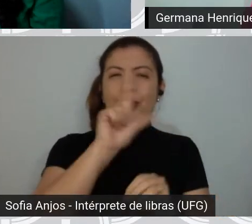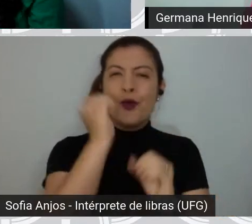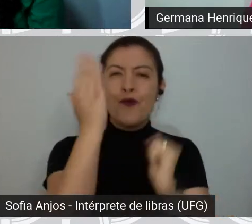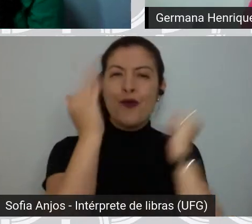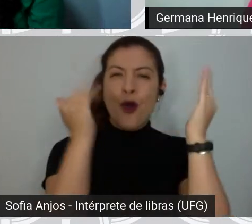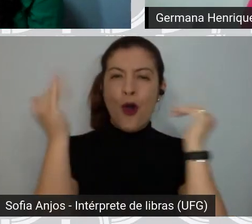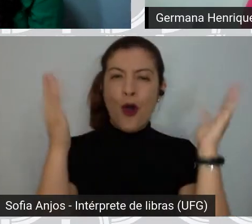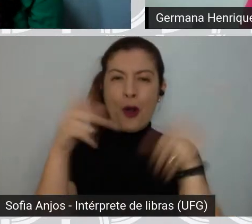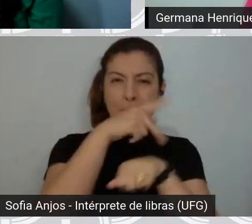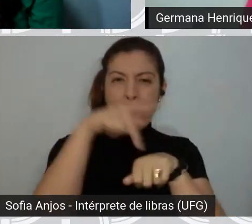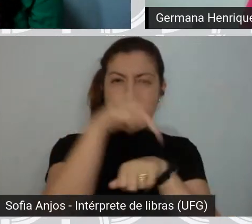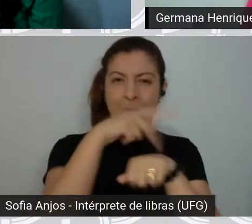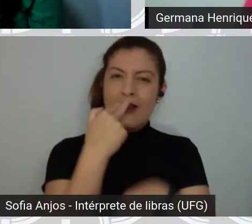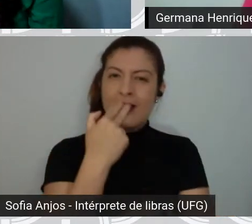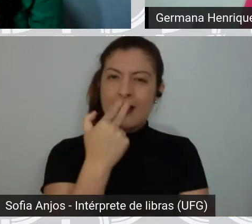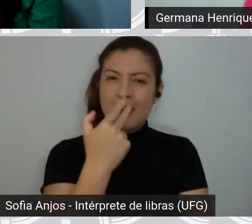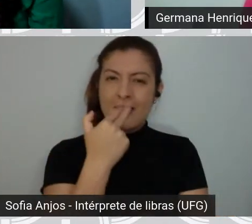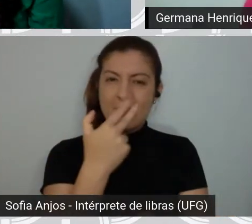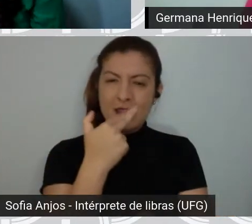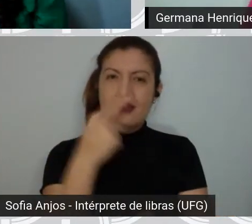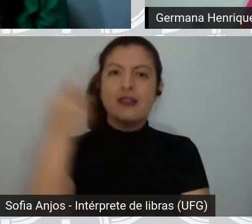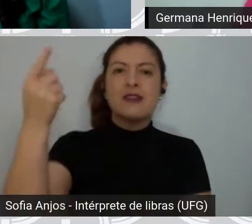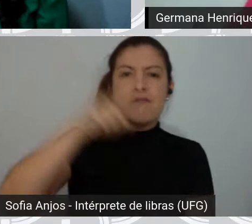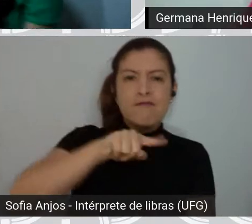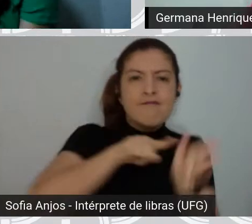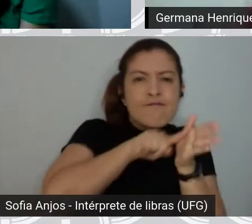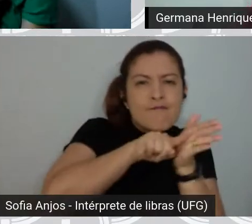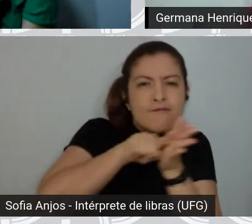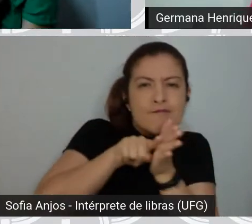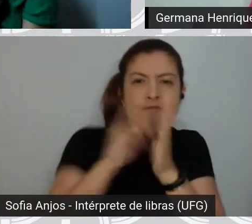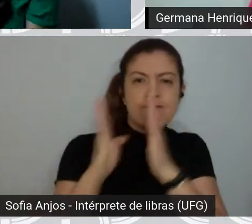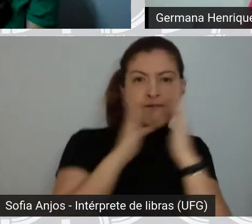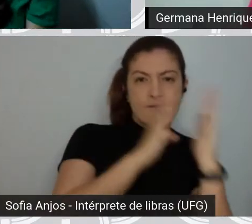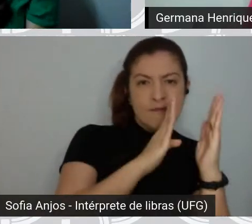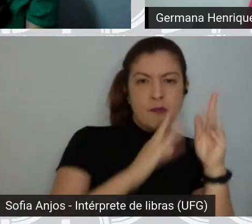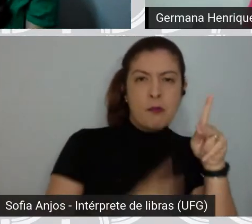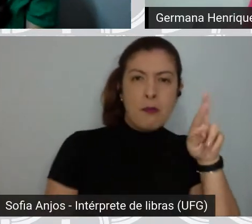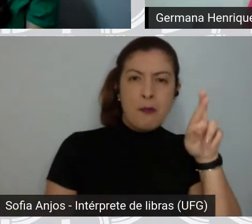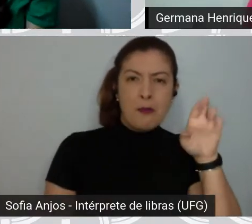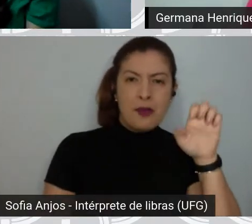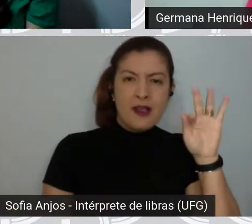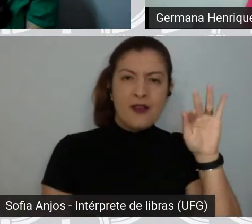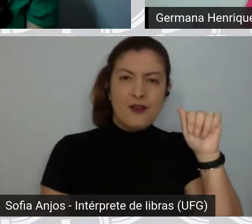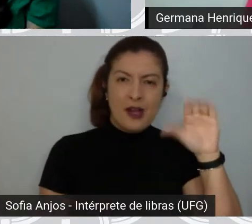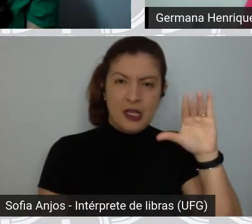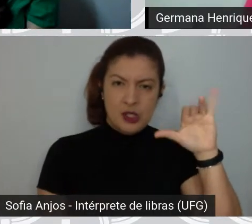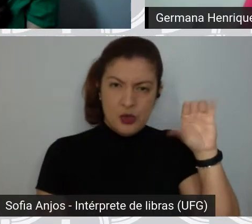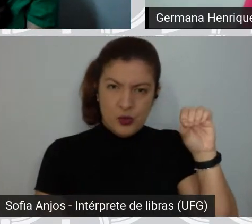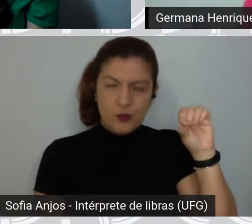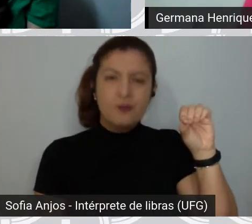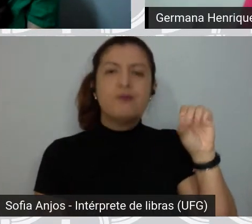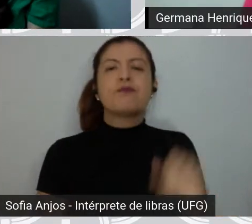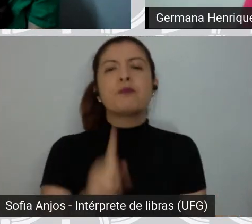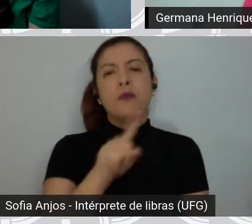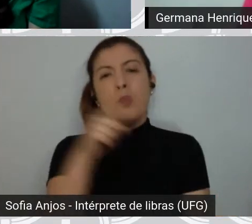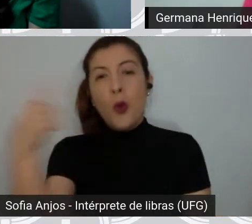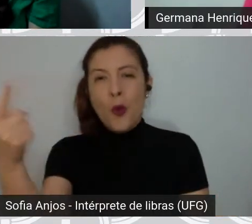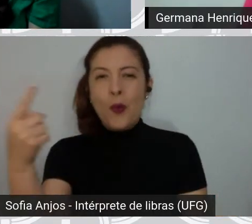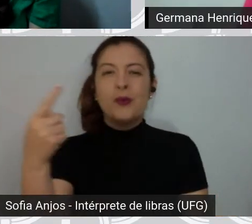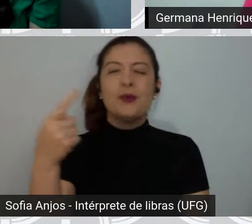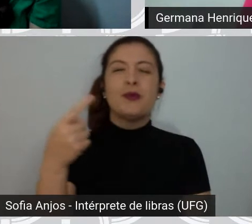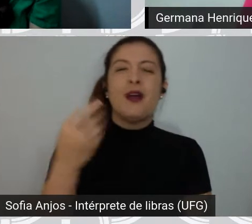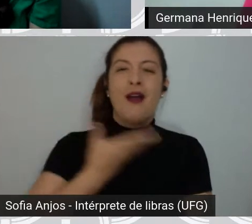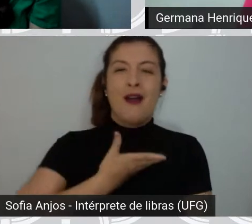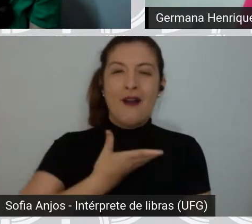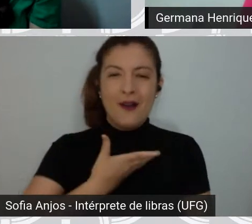Martins fazia um episódio de um estudo de caso de tradutoras mulheres